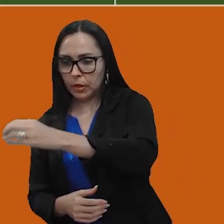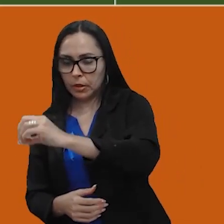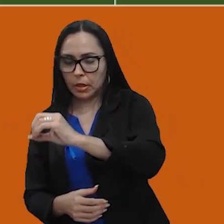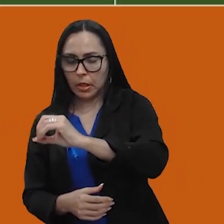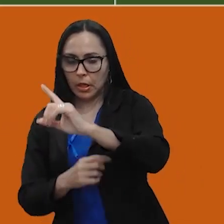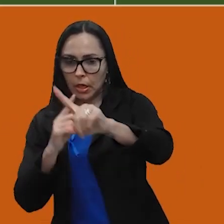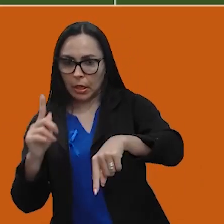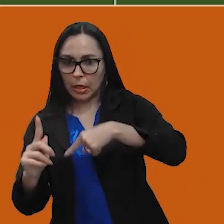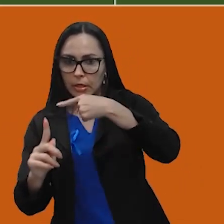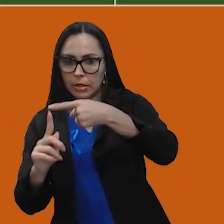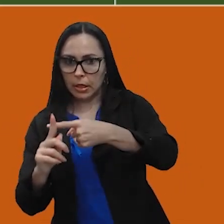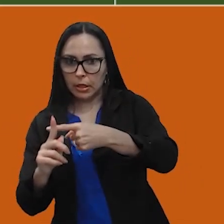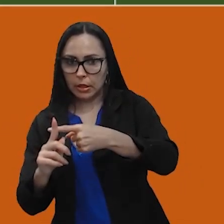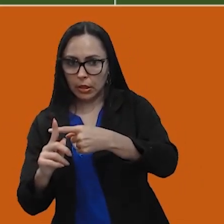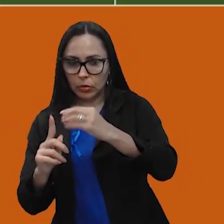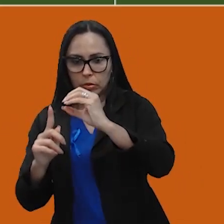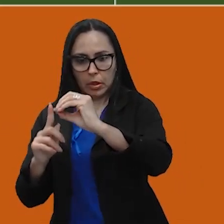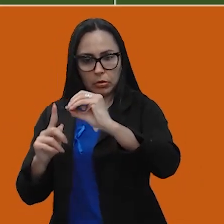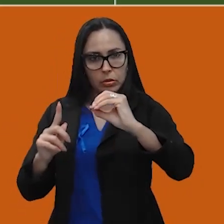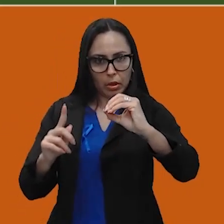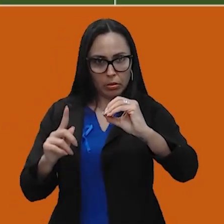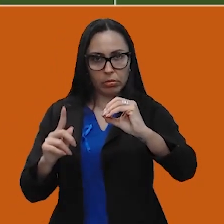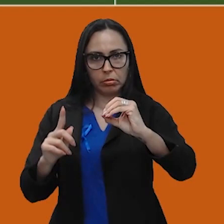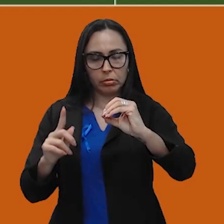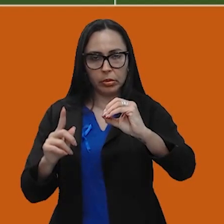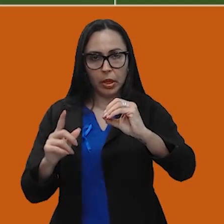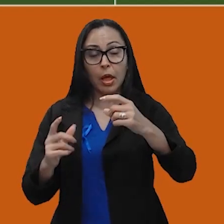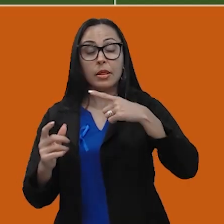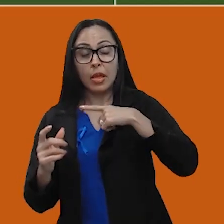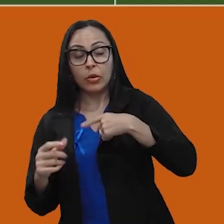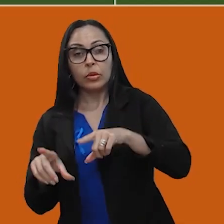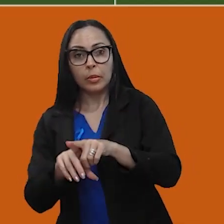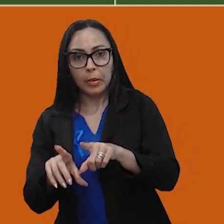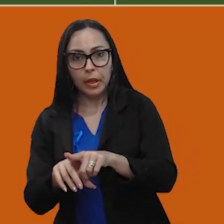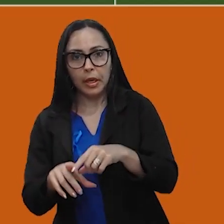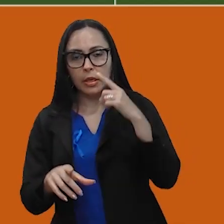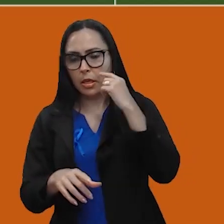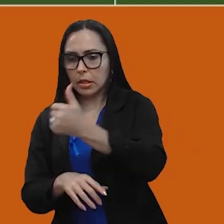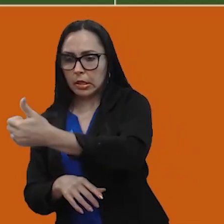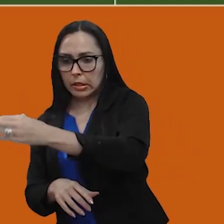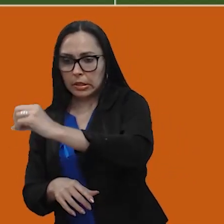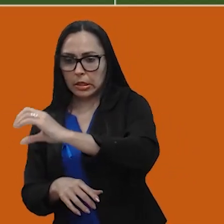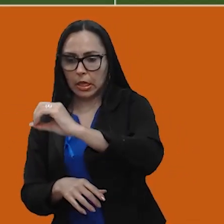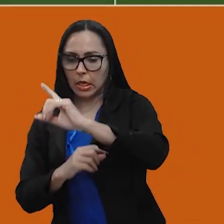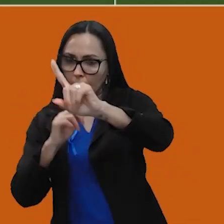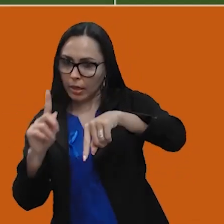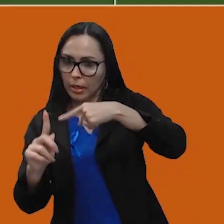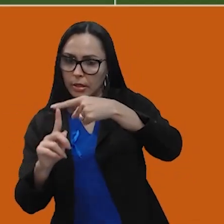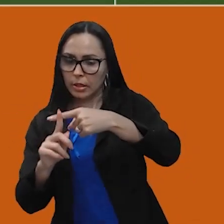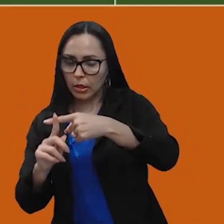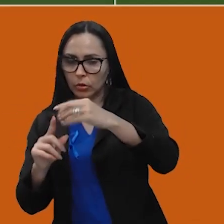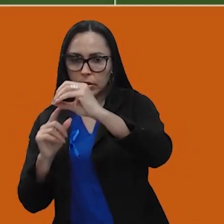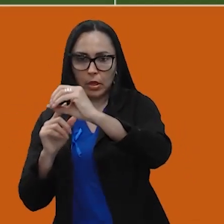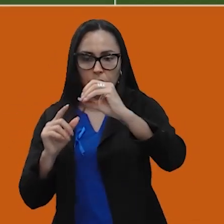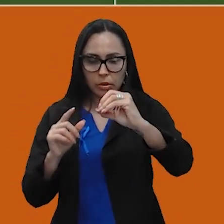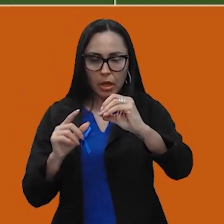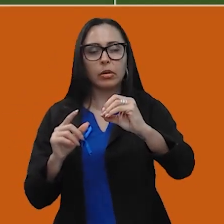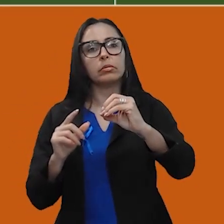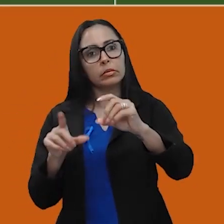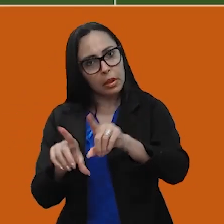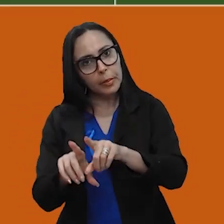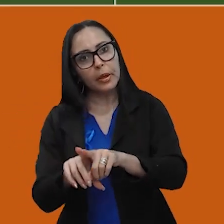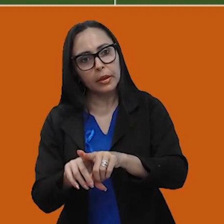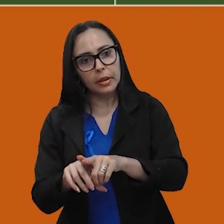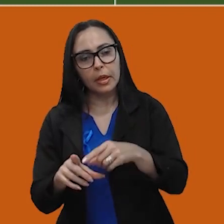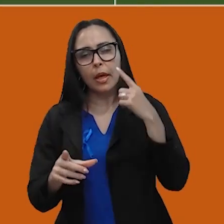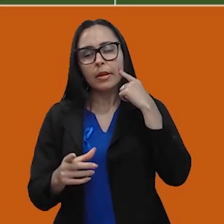olha só. E aqui eu tenho o 100, acrescentando 2 zeros, e aí eu tenho